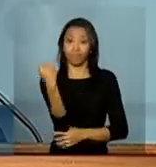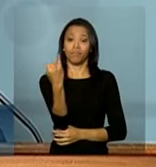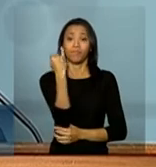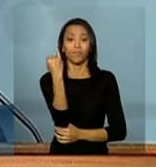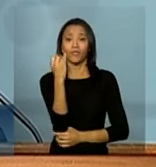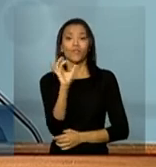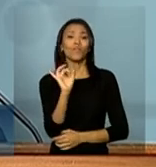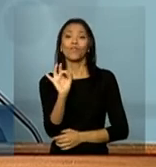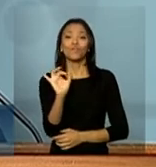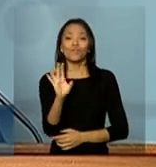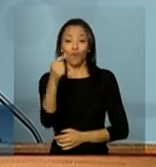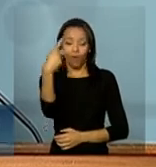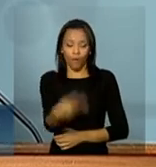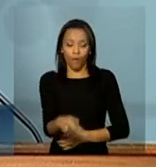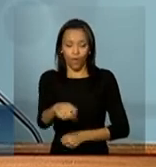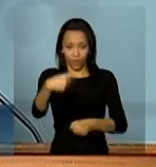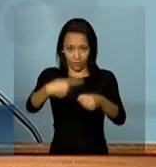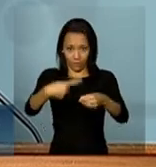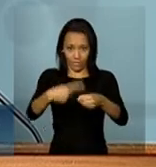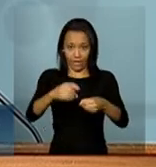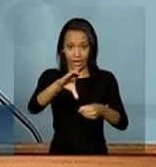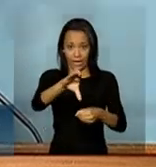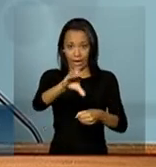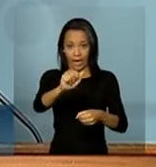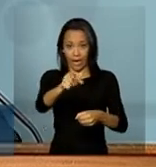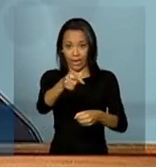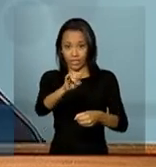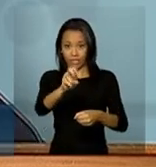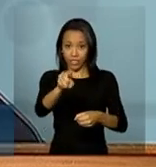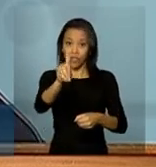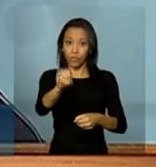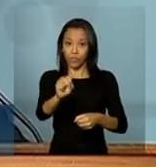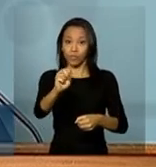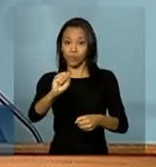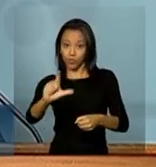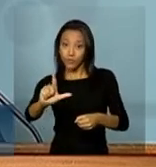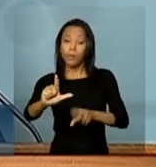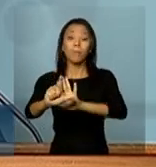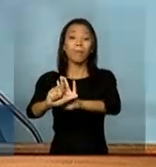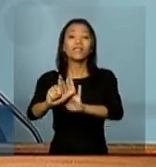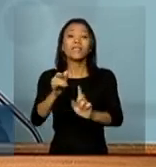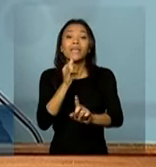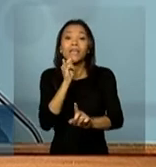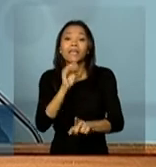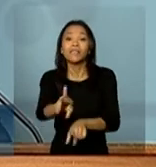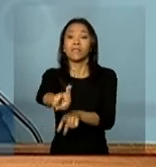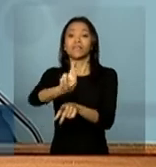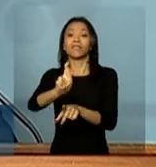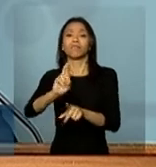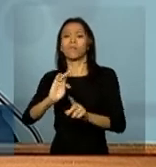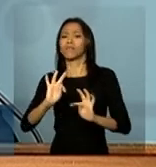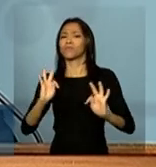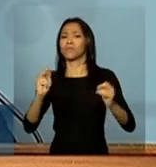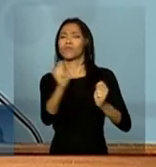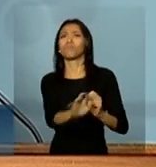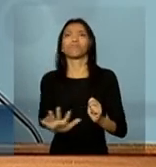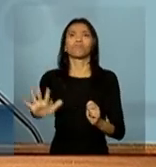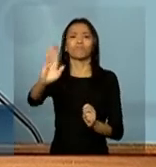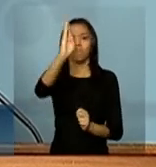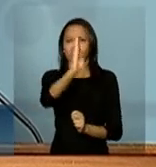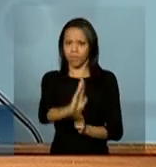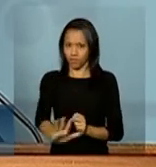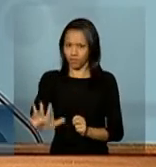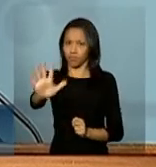não só para Caxias do Sul, mas que serve de exemplo para todo o Brasil. Porque nós